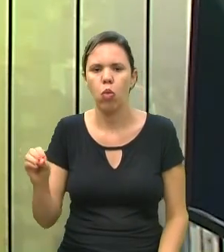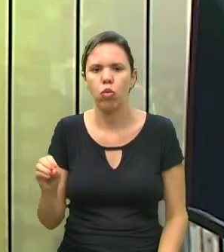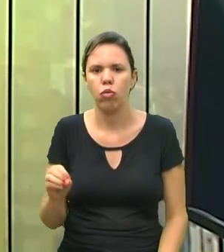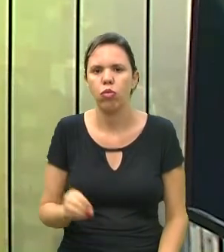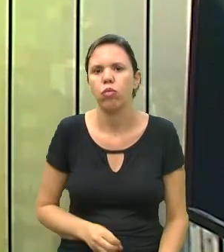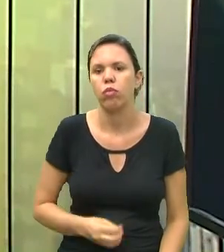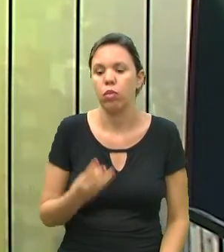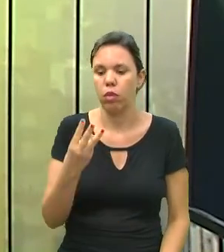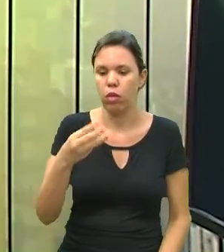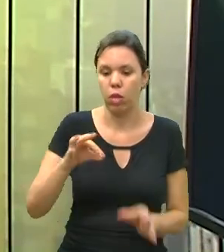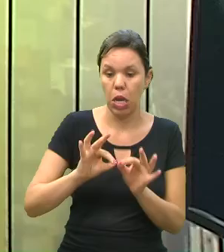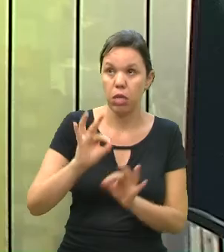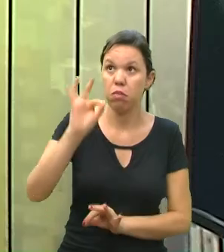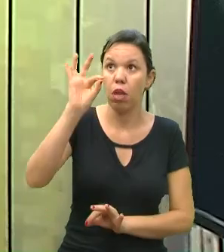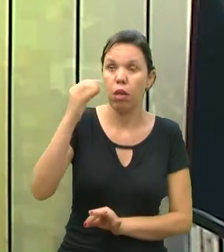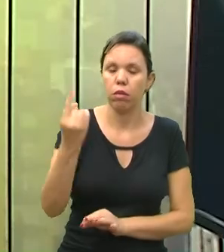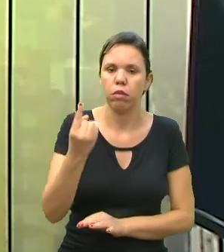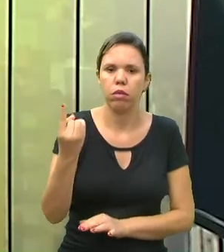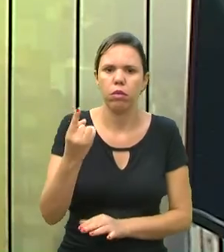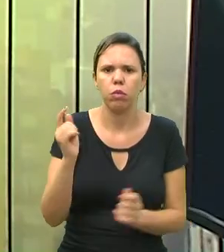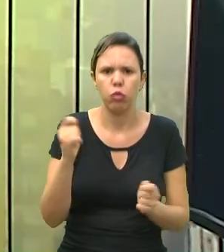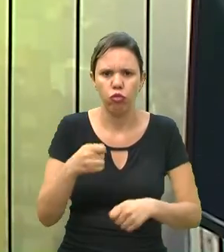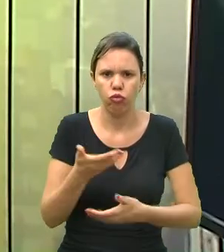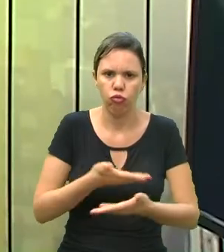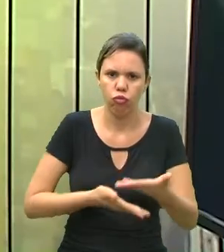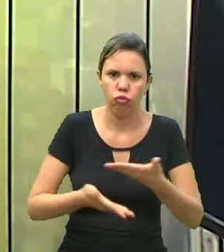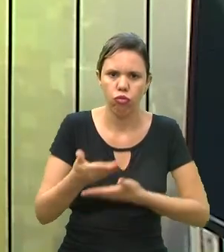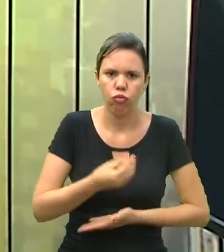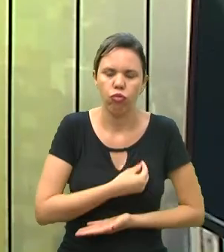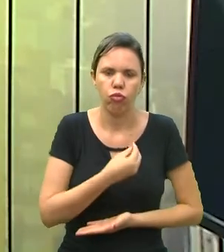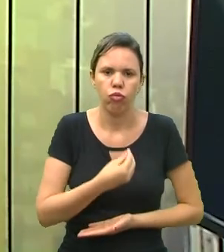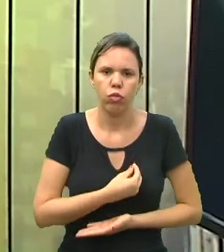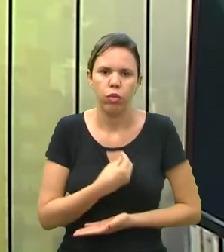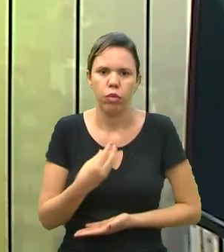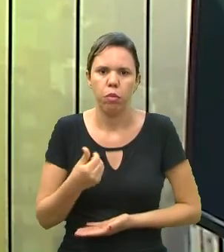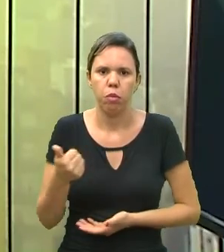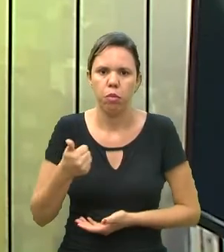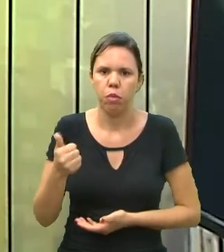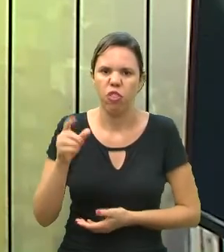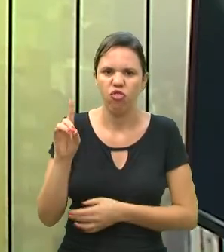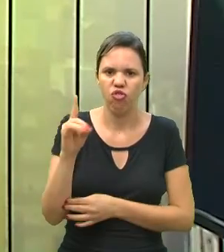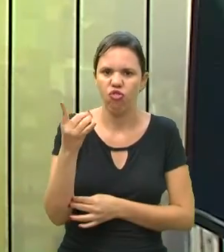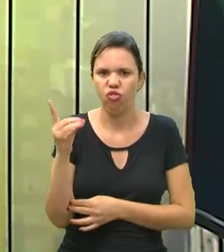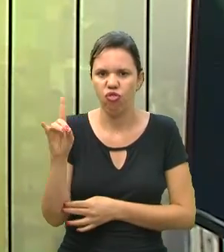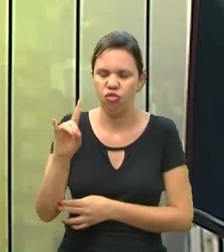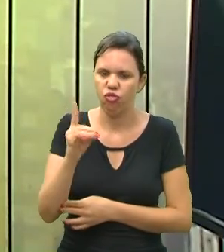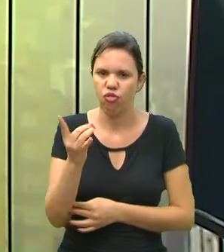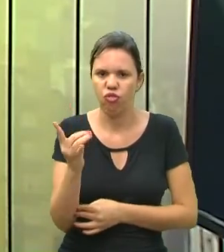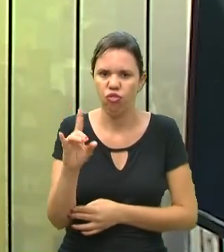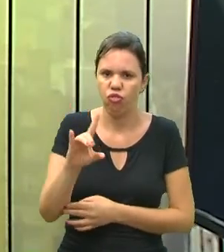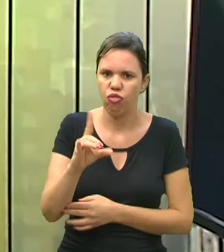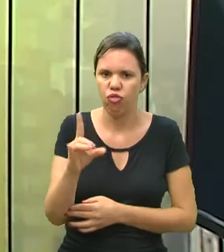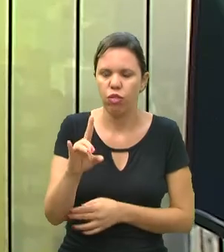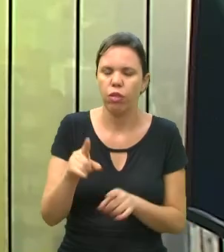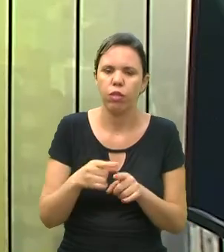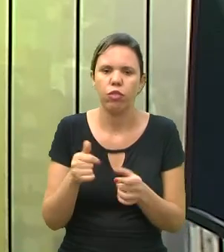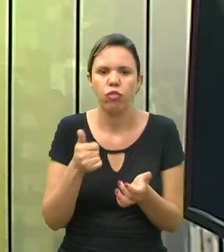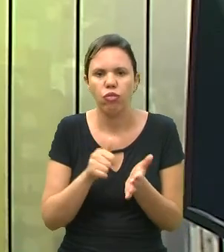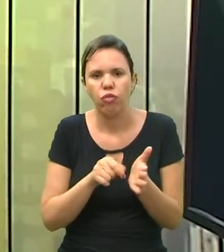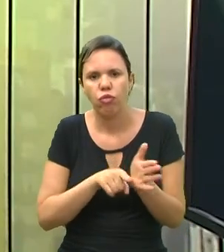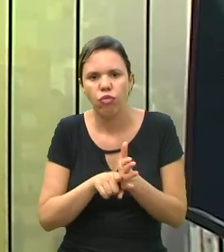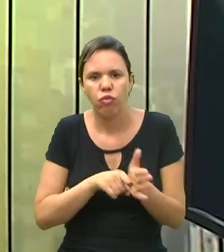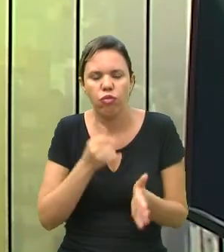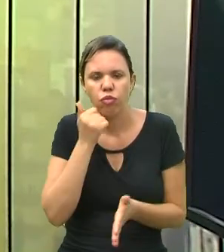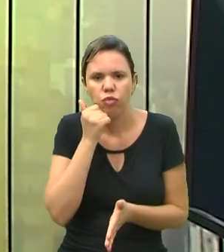de 3 metros de comprimento que poderia ter compartilhado seu habitat com os primeiros dinossauros. Segundo os cientistas, foram